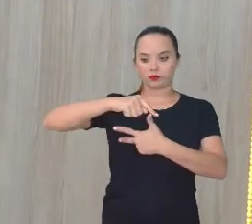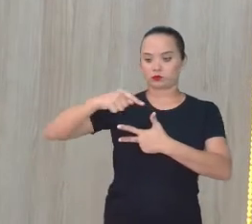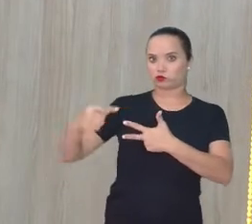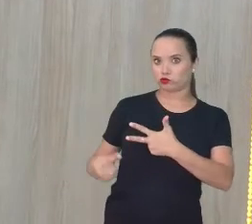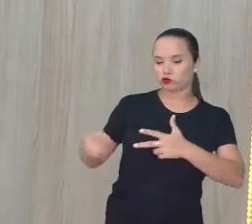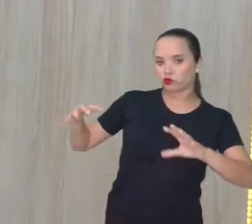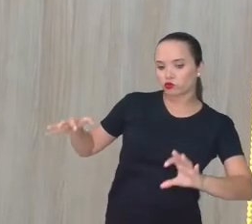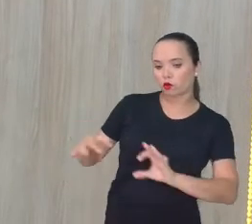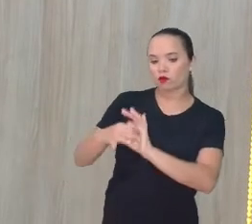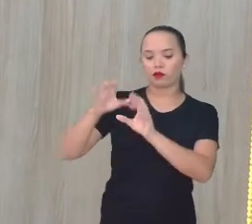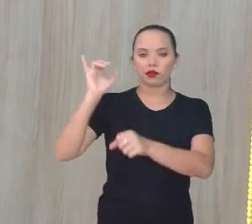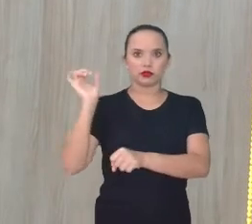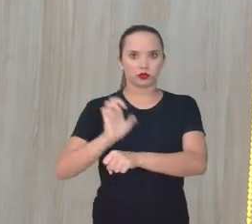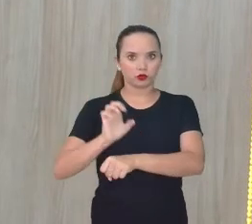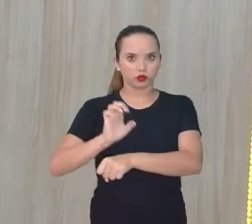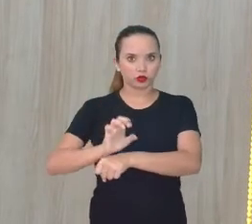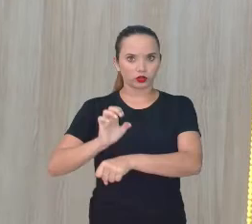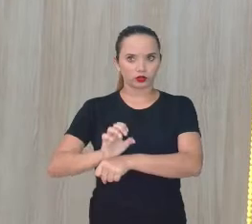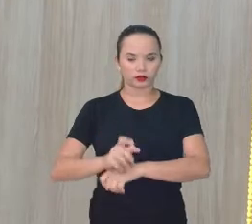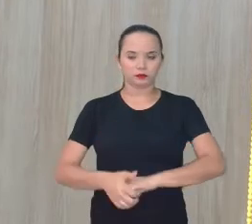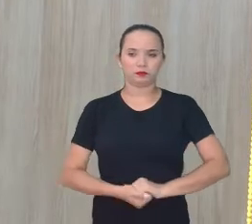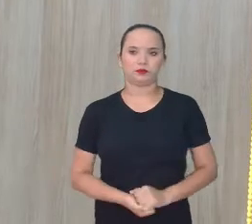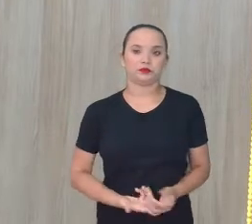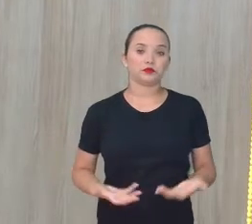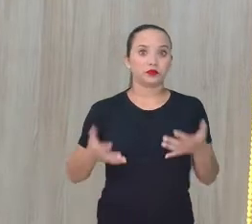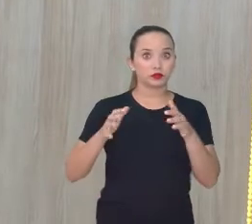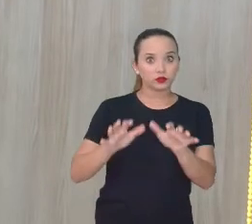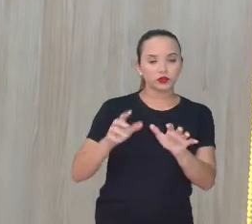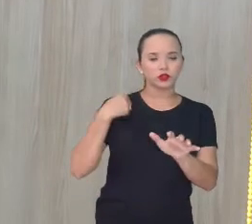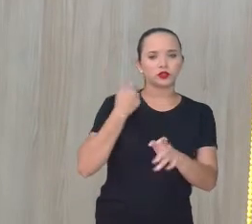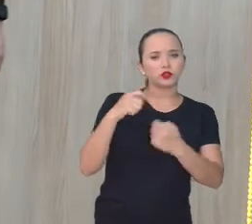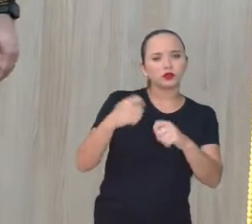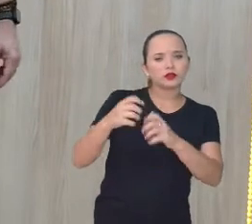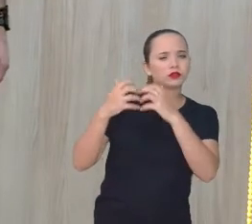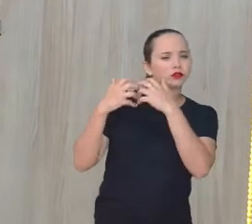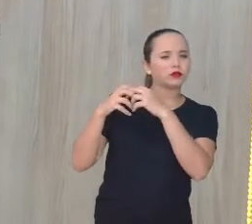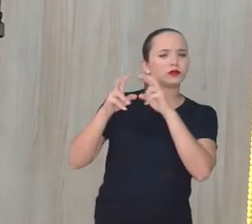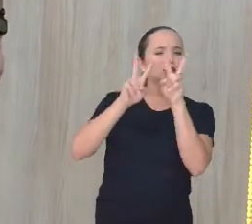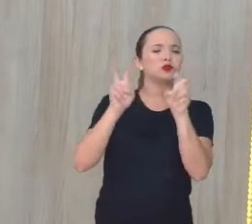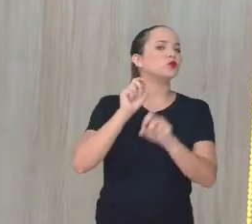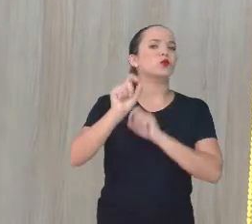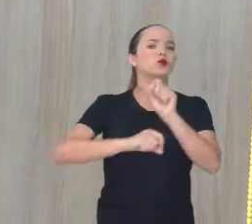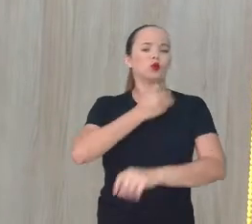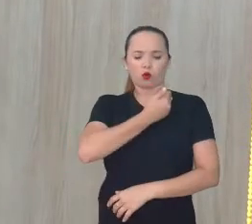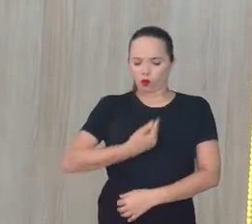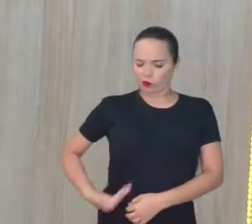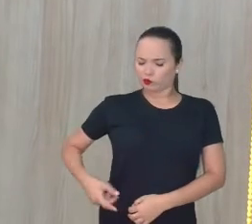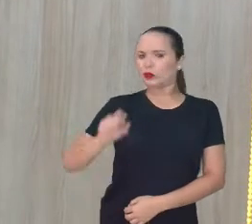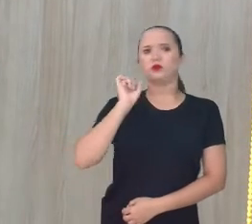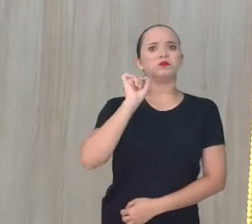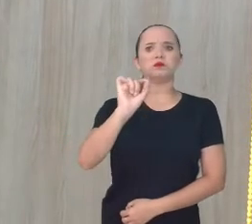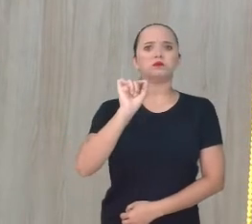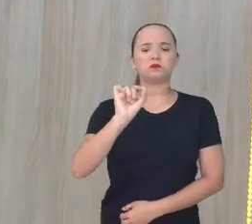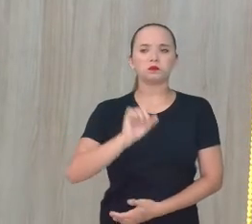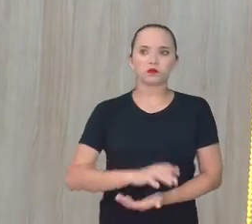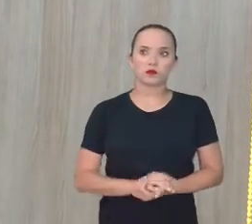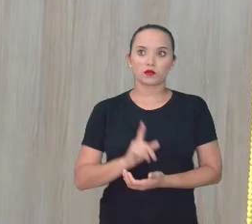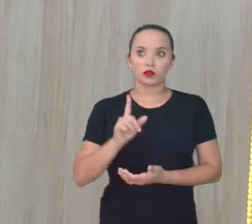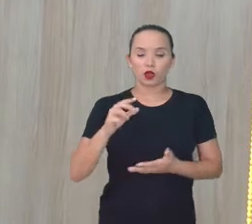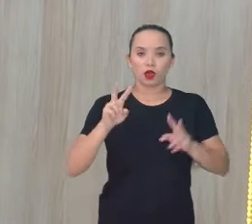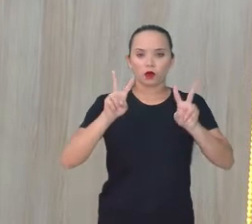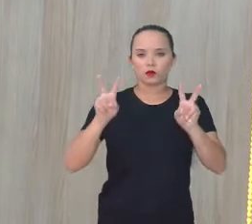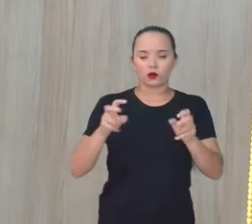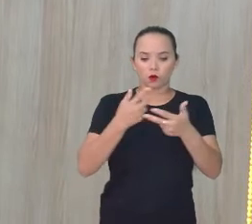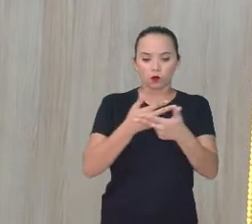Estado. E, nesse sentido, cabe refletir também o que seria o governo. O governo seria aí uma definição bem básica,